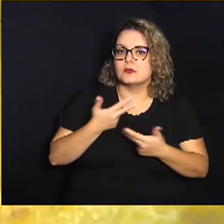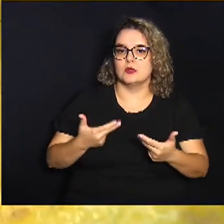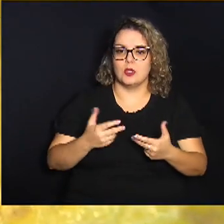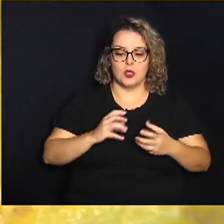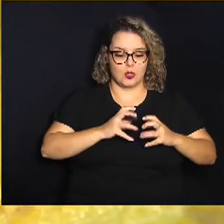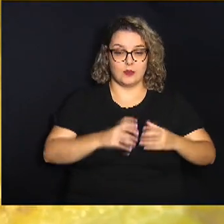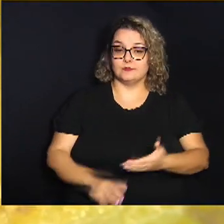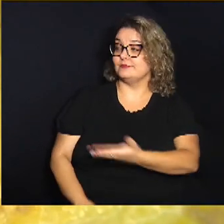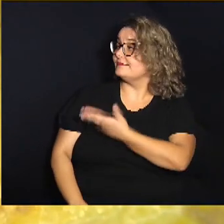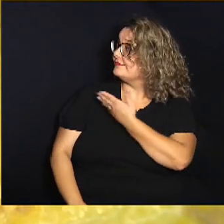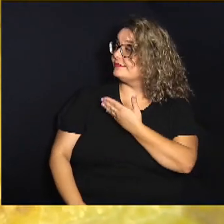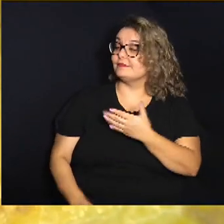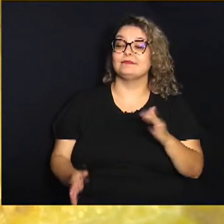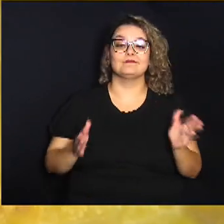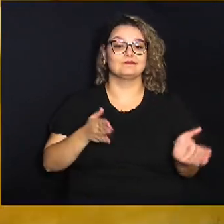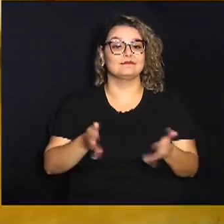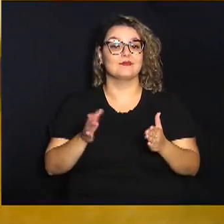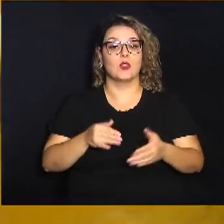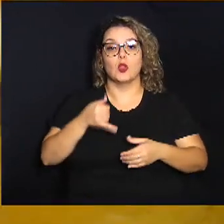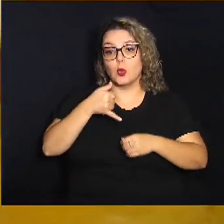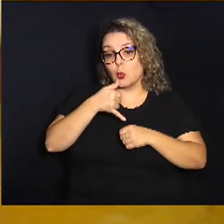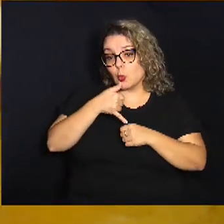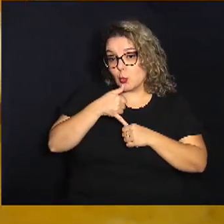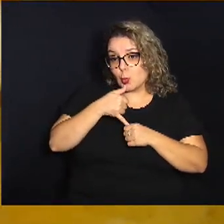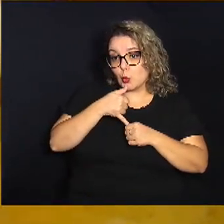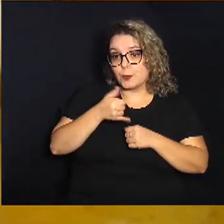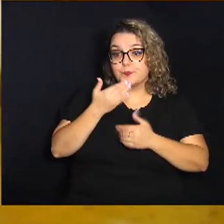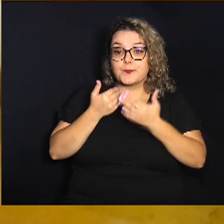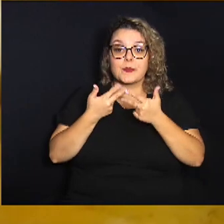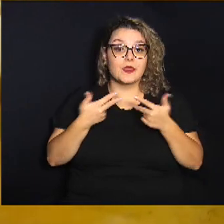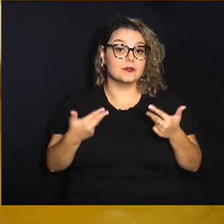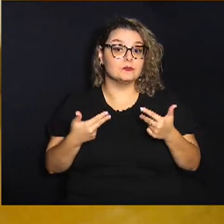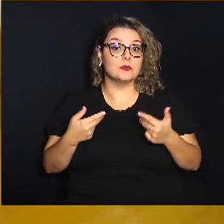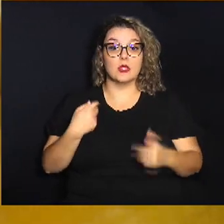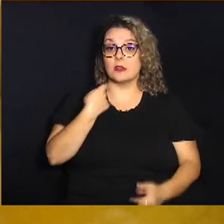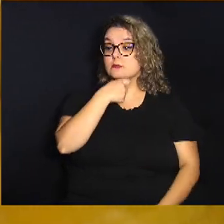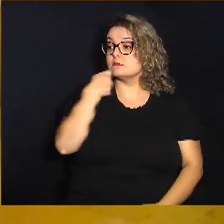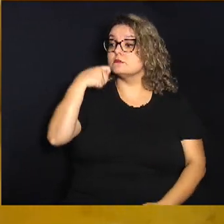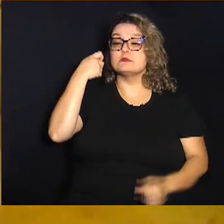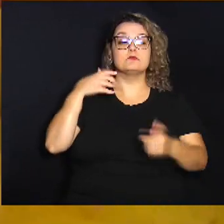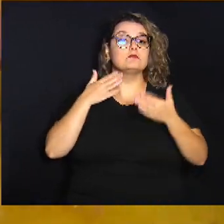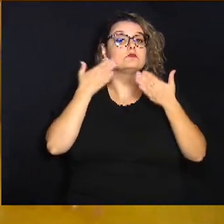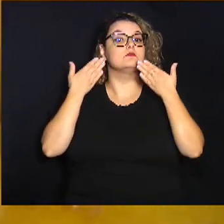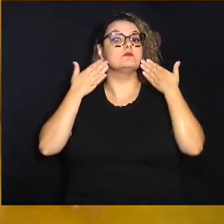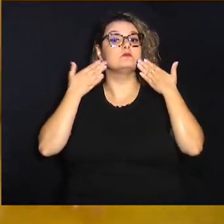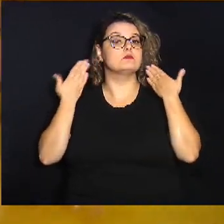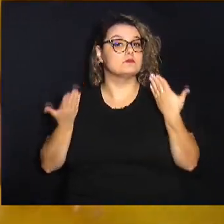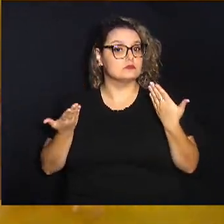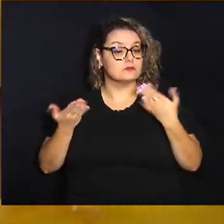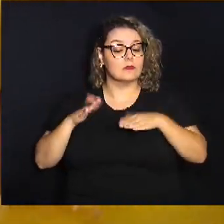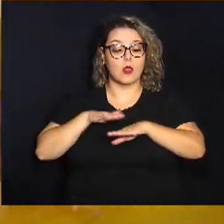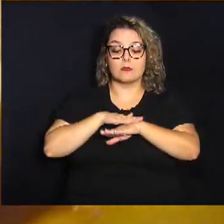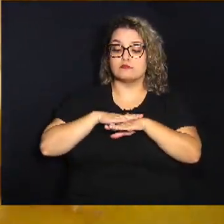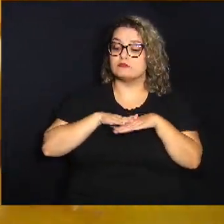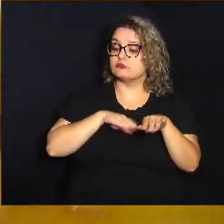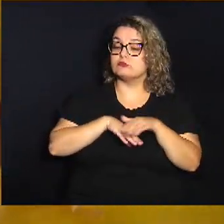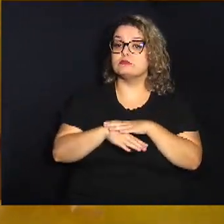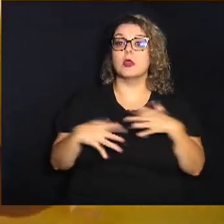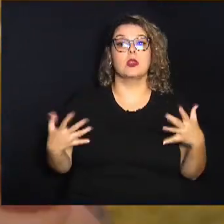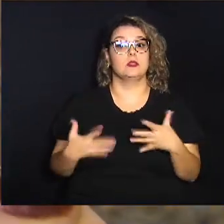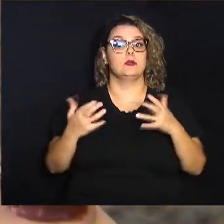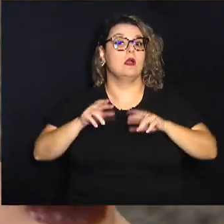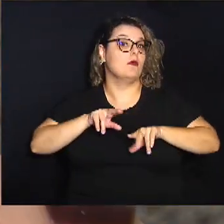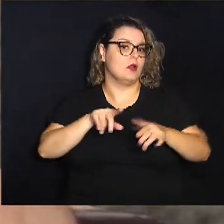utilizada na produção de sucos, alimentos e cosméticos. Essa versatilidade estimula diversas